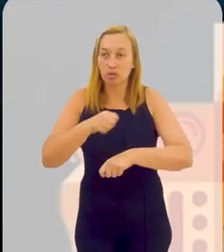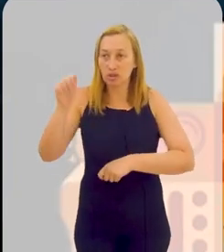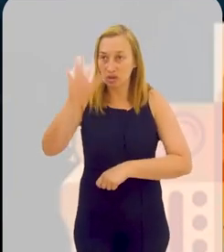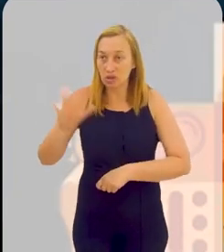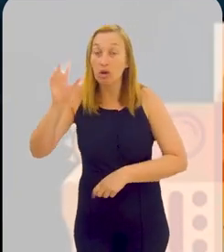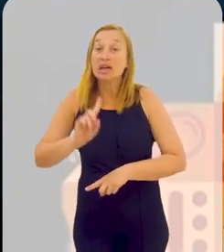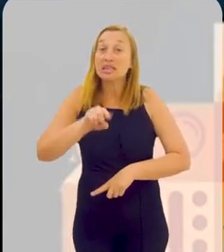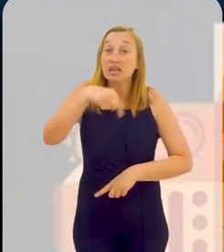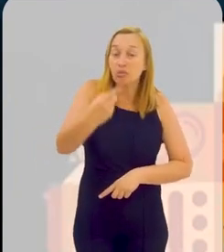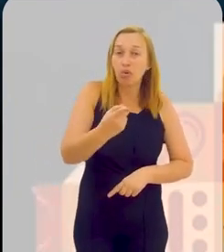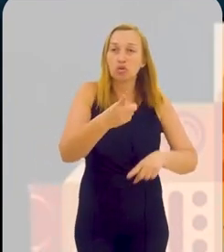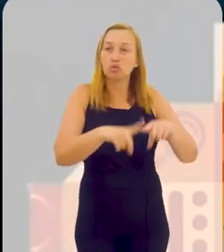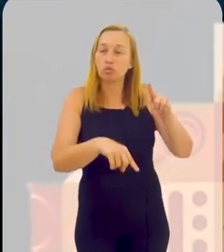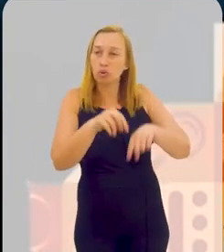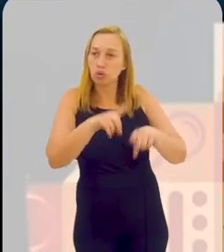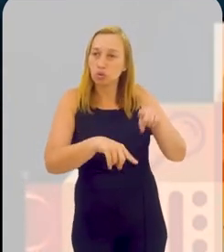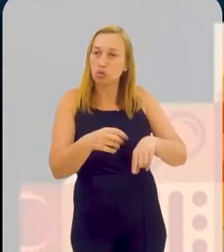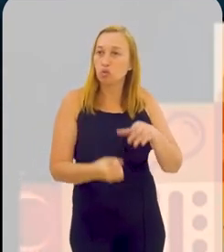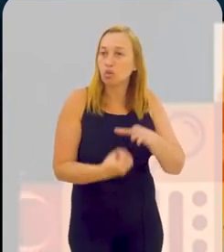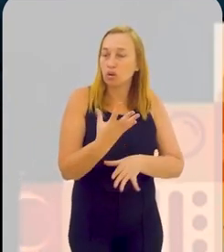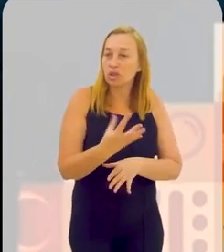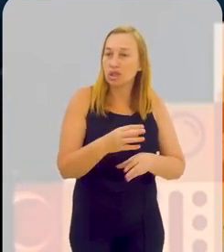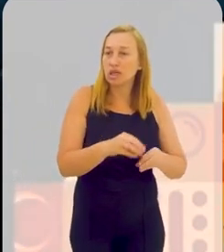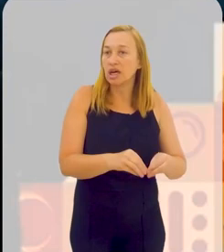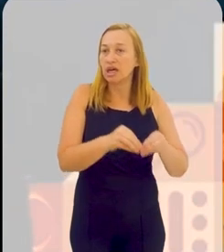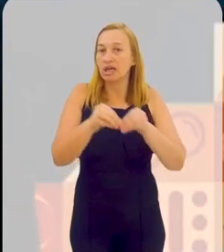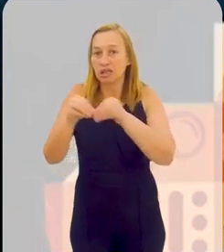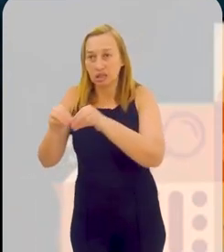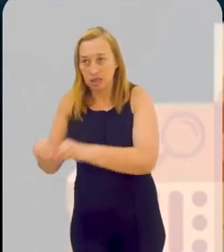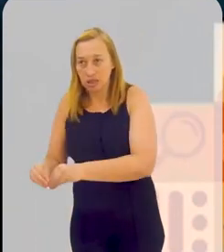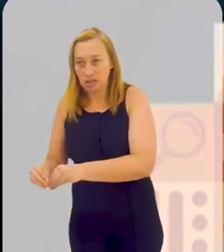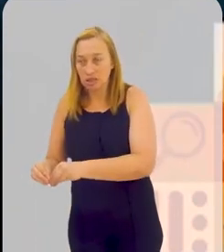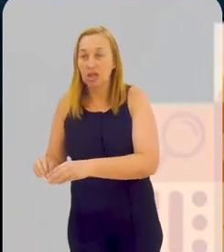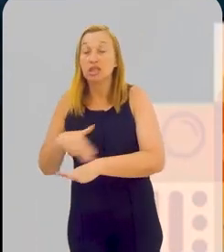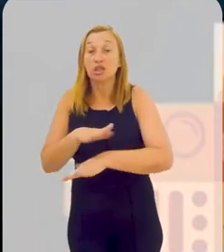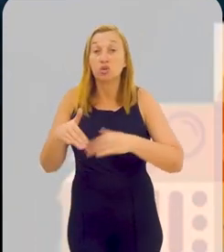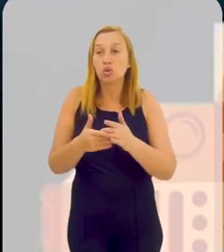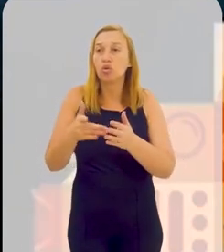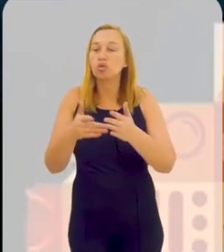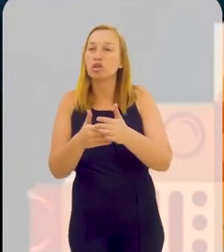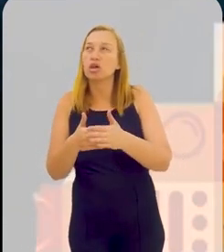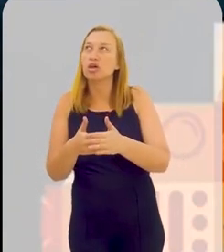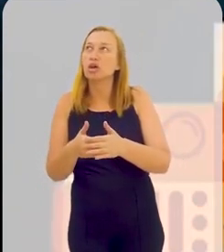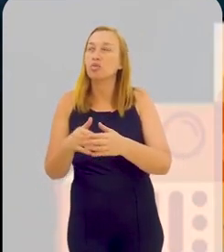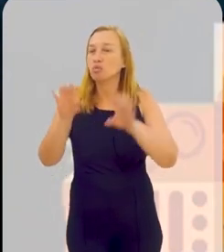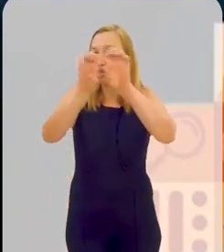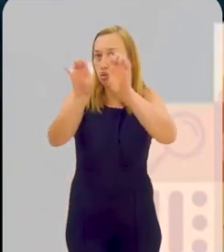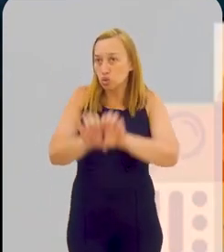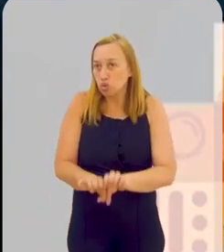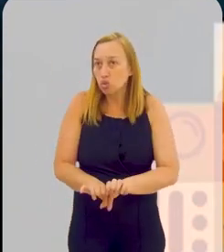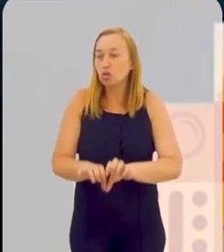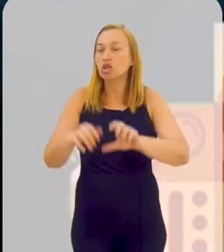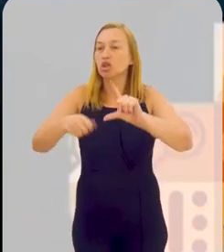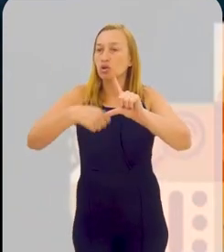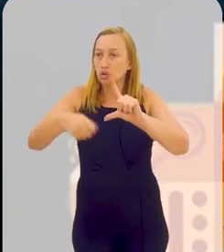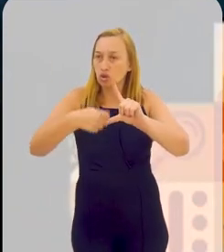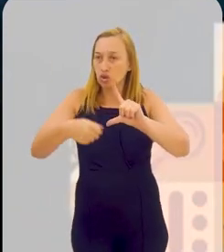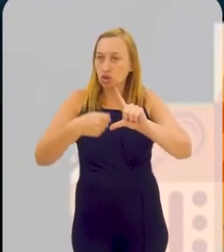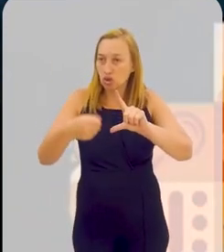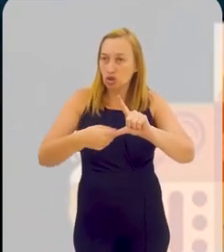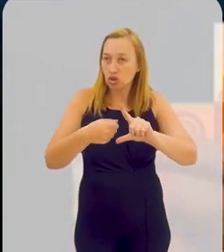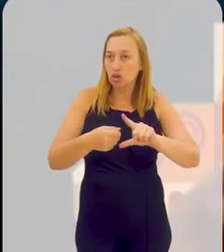a economia nacional. Depois, esse produto, uma vez produzido, ele é transportado, né? Então, tem toda uma estrutura logística, né,